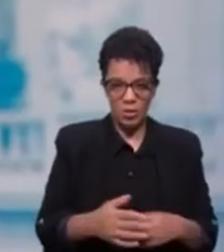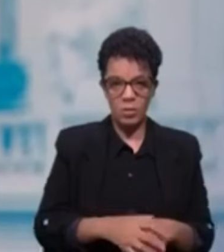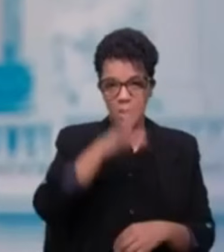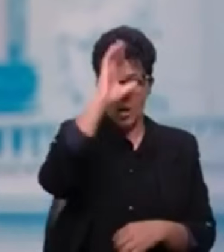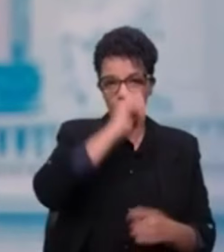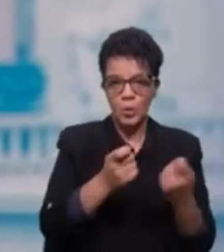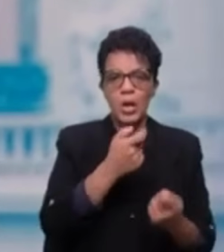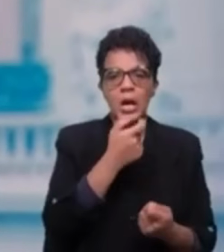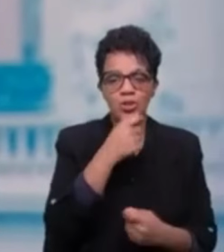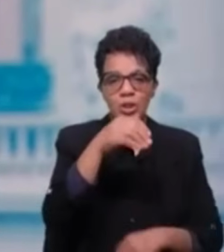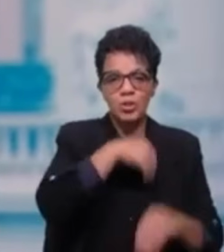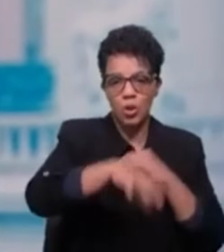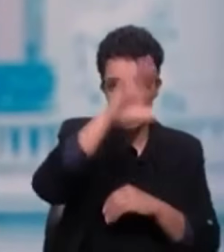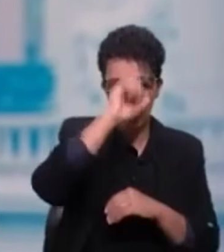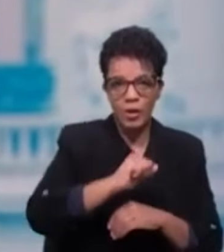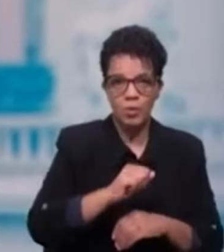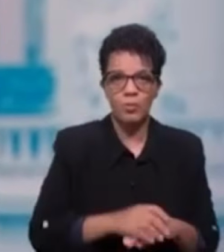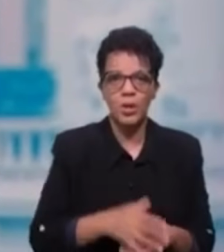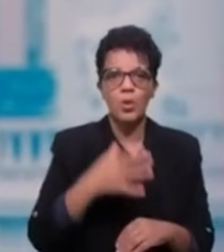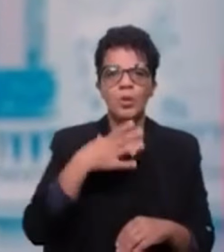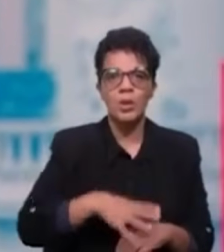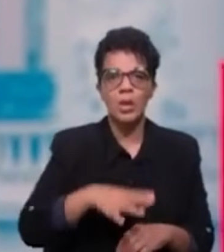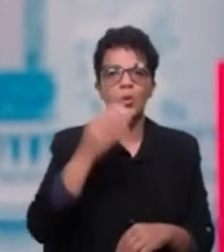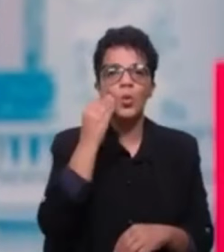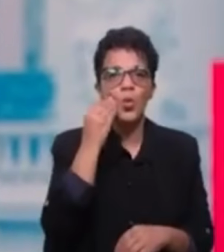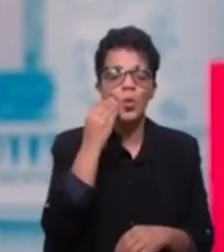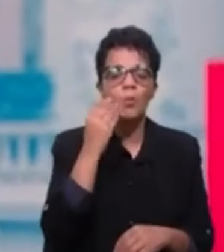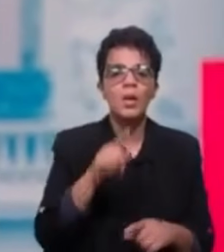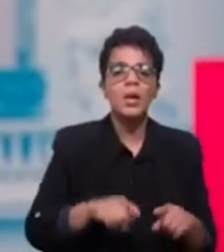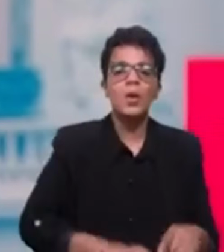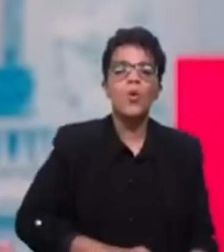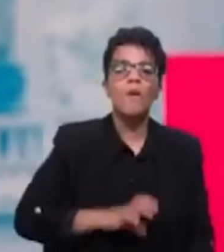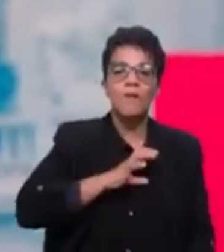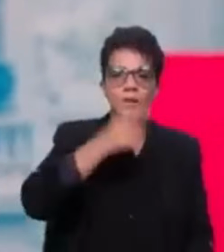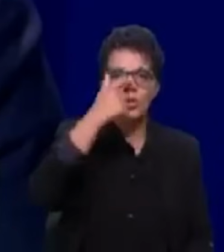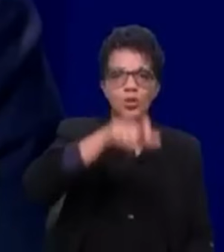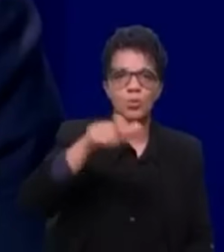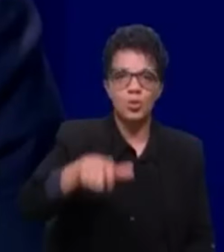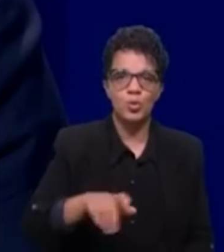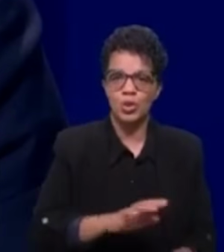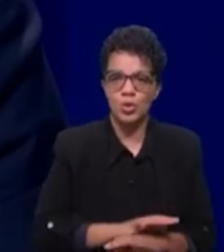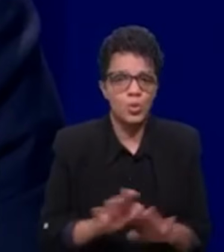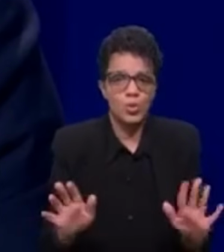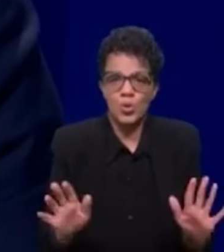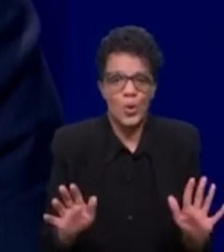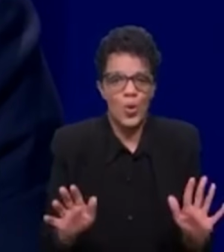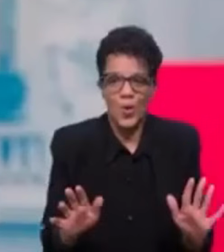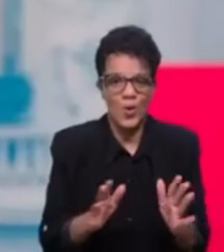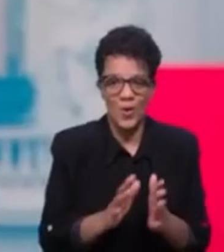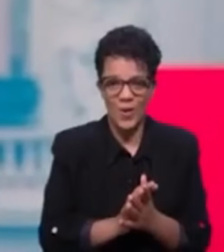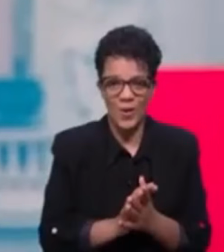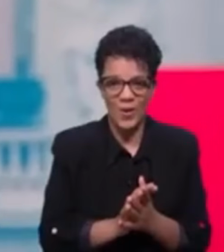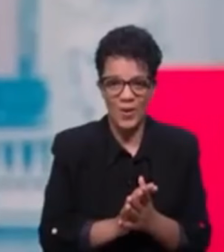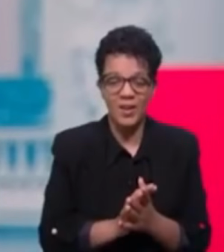governo se ganhar as eleições eu quero governar na base da confiança dos eleitores em sego lugar també digo